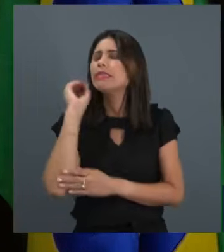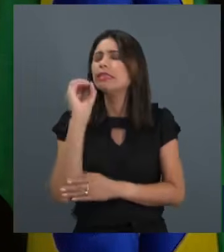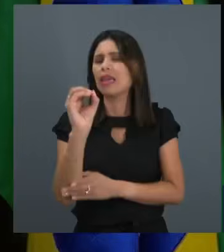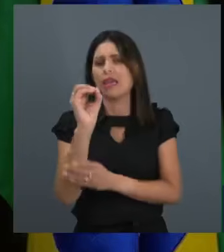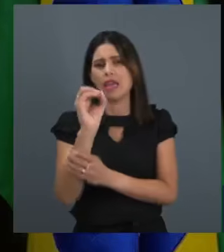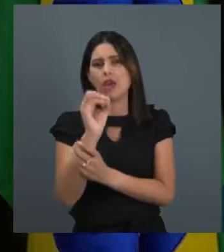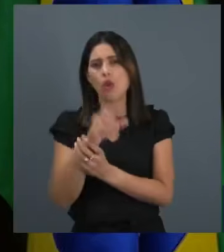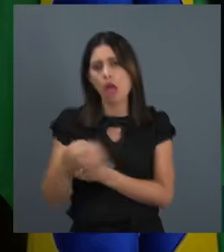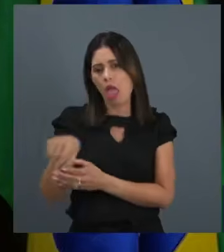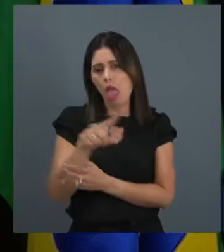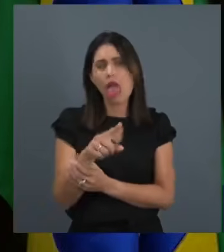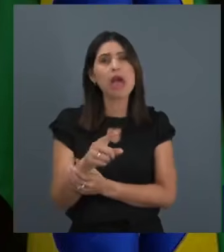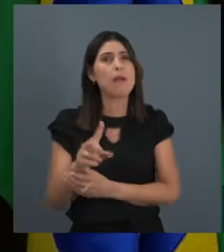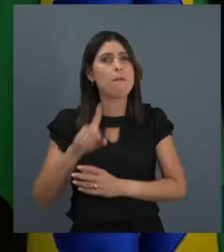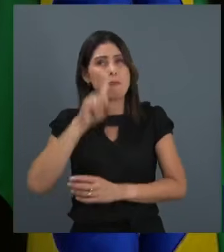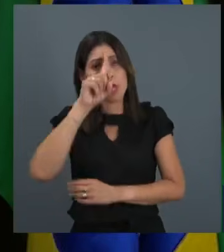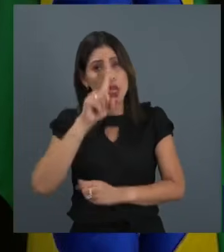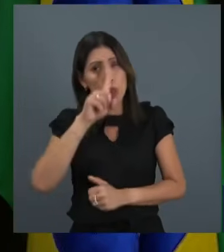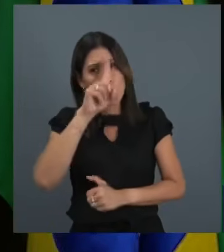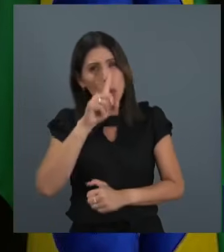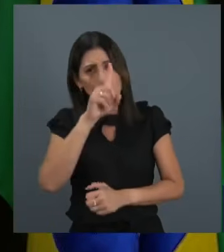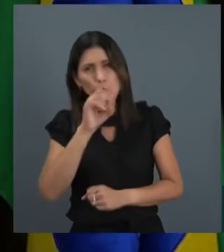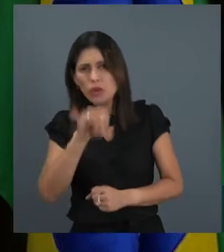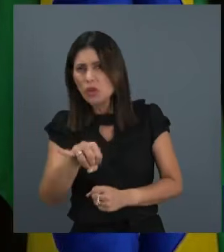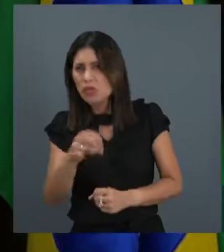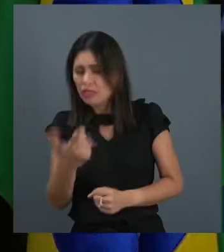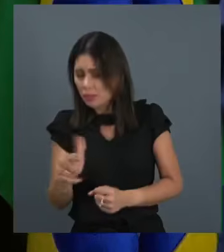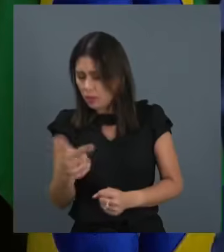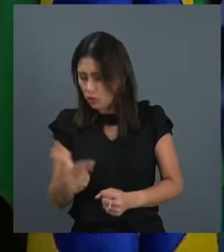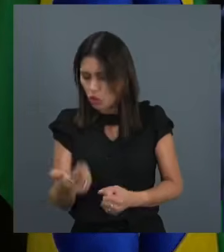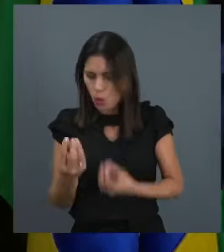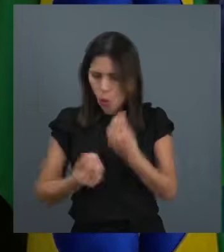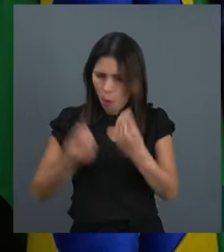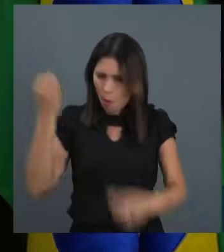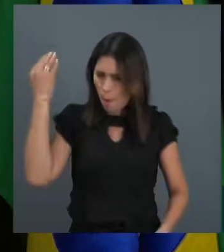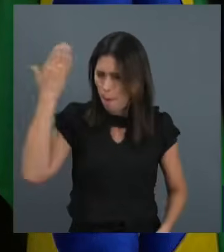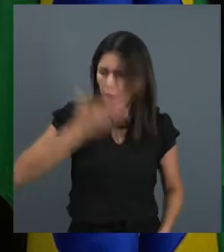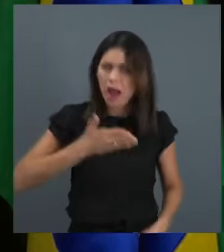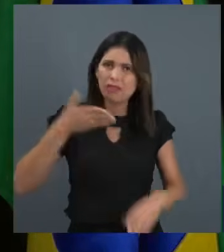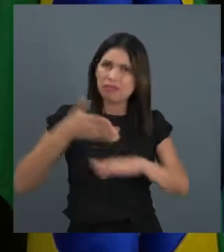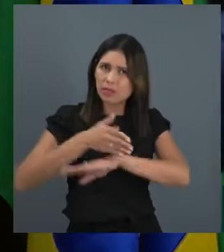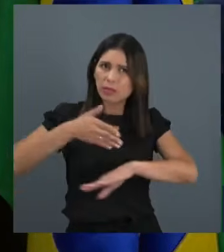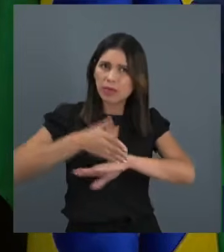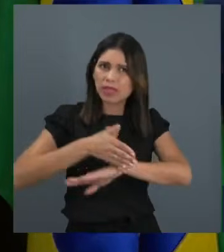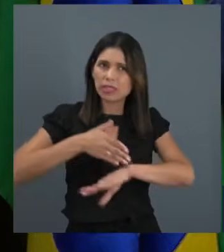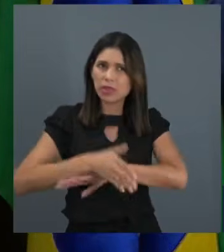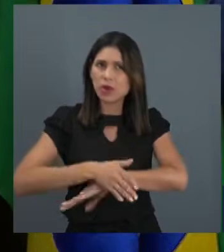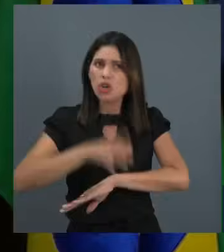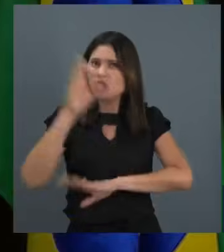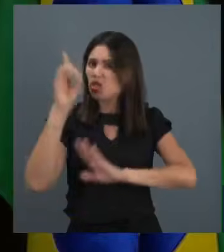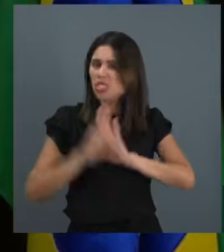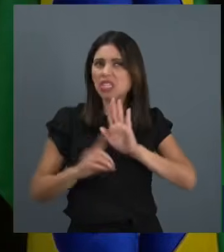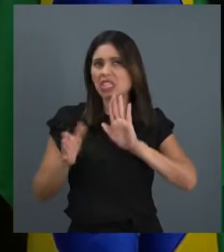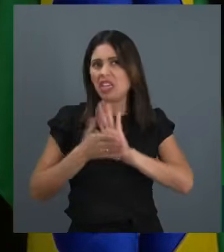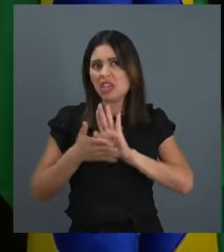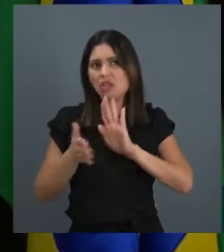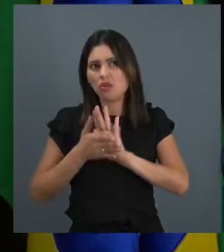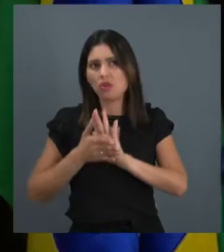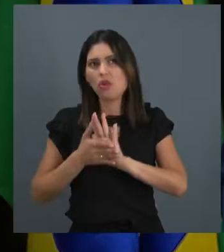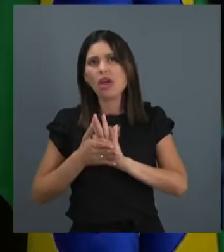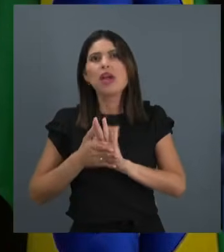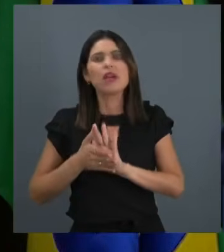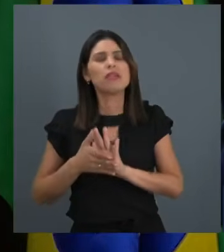como perigosos terroristas, sem nenhuma prova de qualquer participação ativa nos tumultos, sem direito à defesa ao contraditório, sem direito à